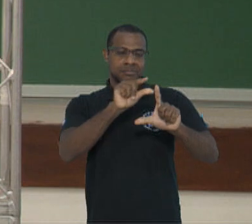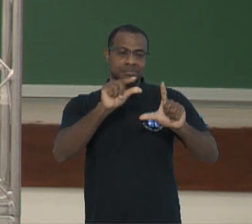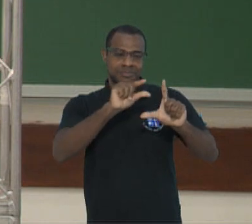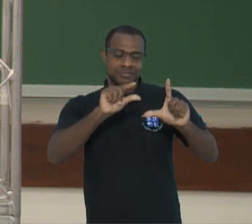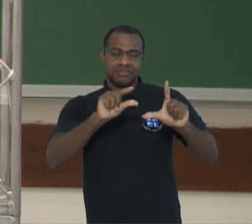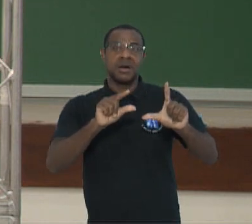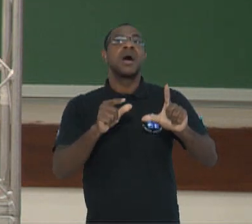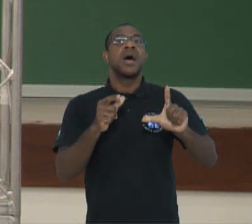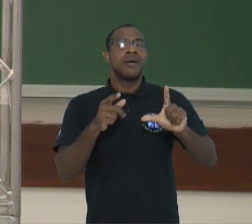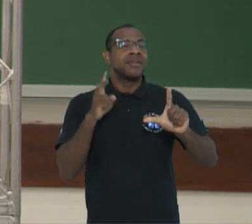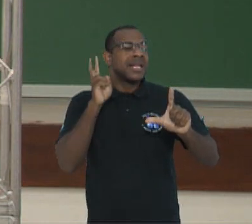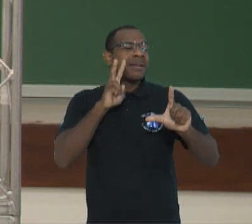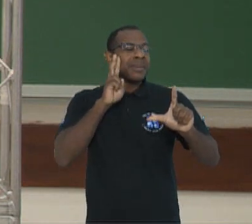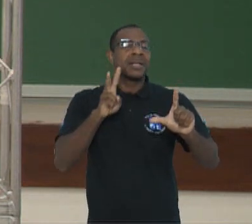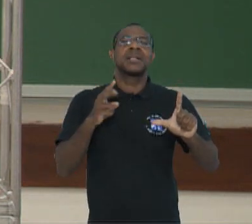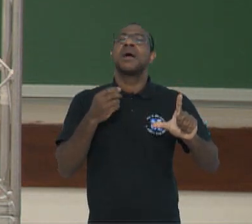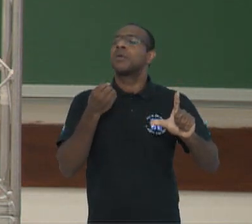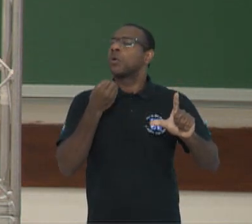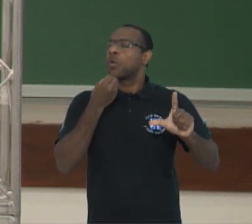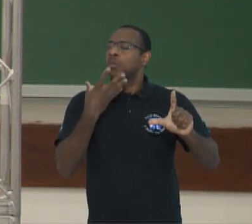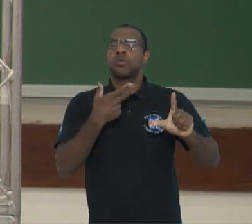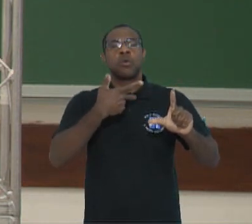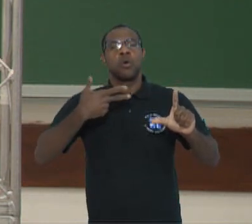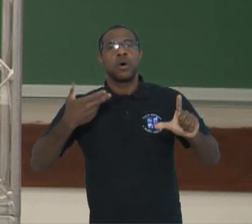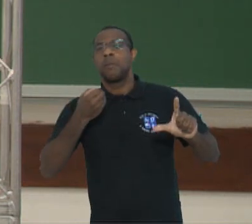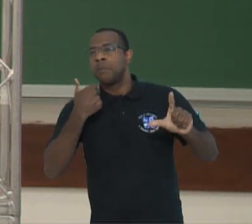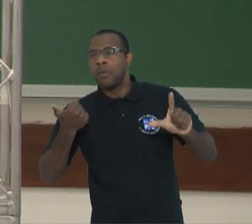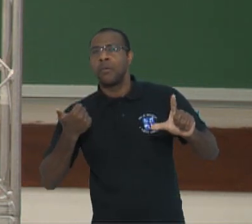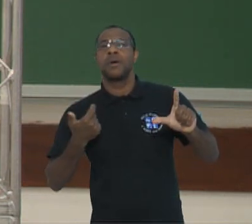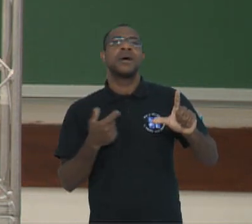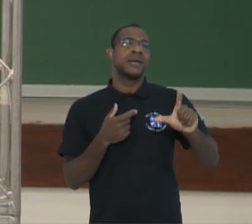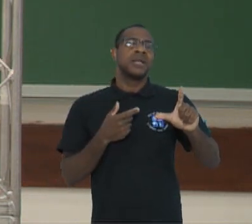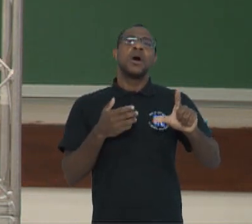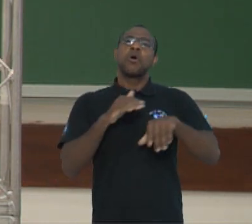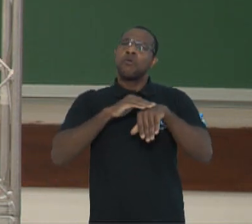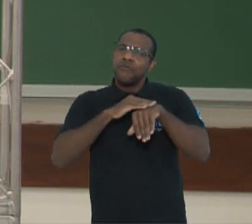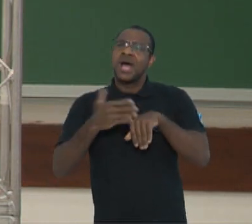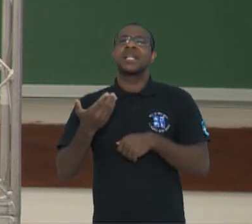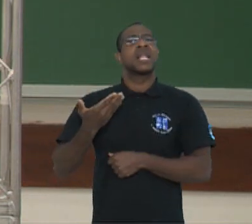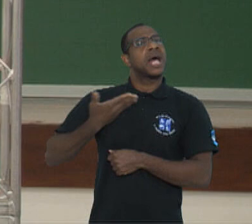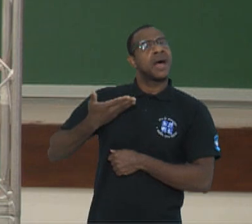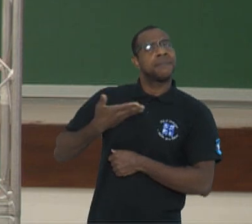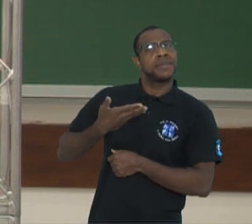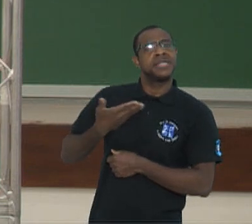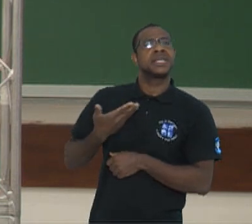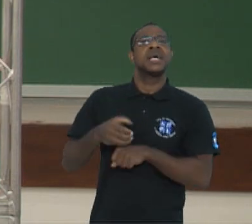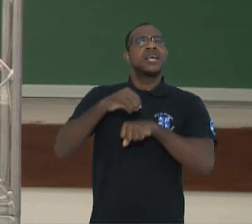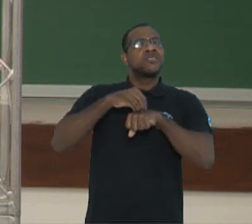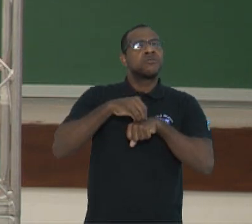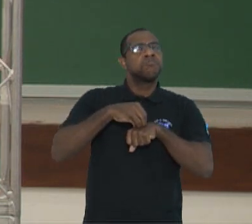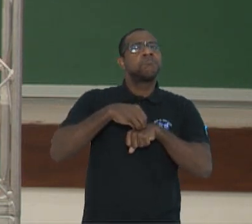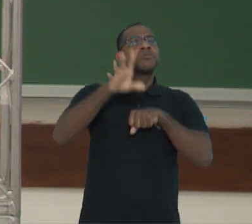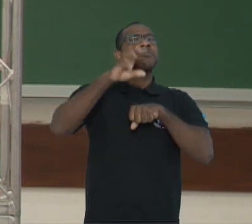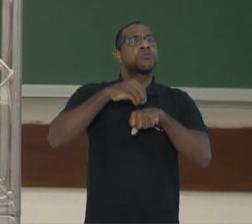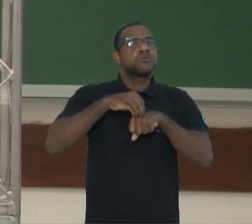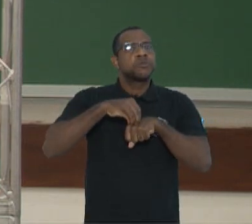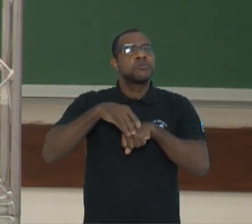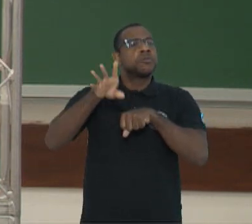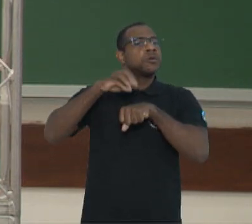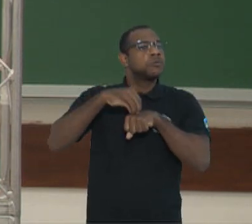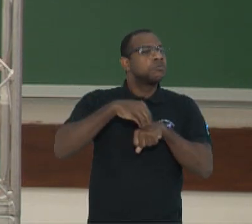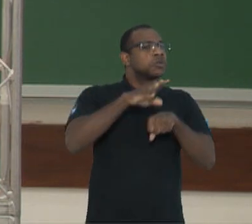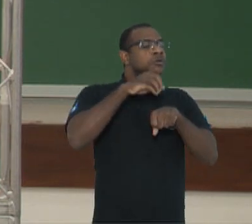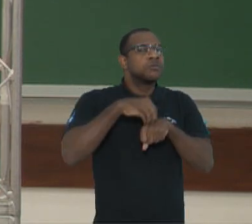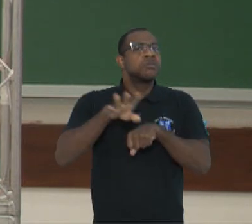muita coisa boa. Fica a dica, façam, conversem entre os seus amigos, distribuam esses cartões postais. Às vezes